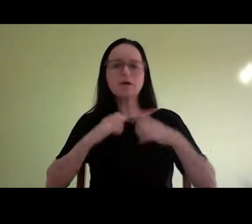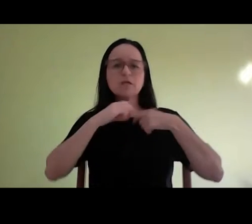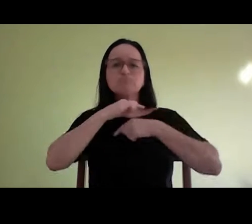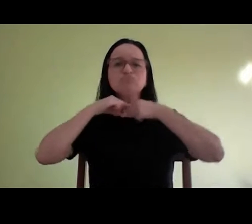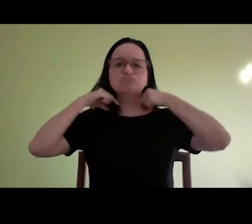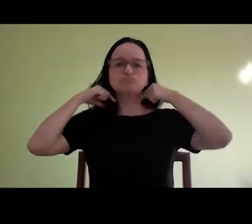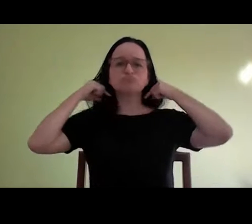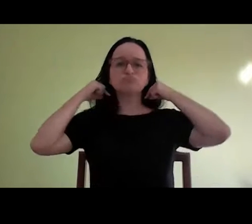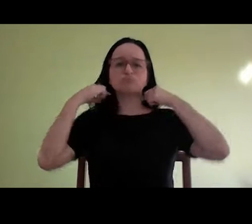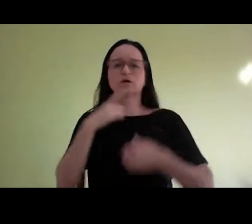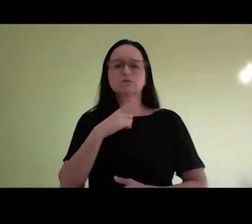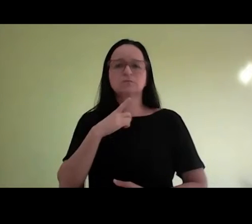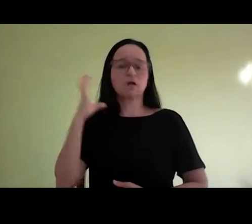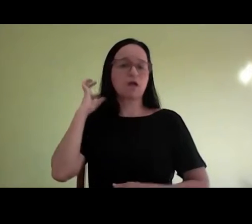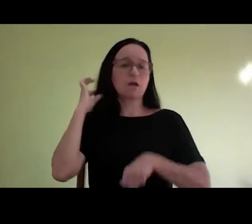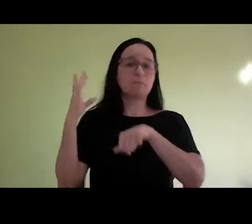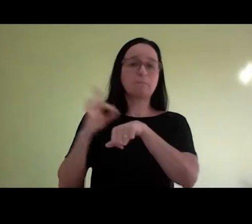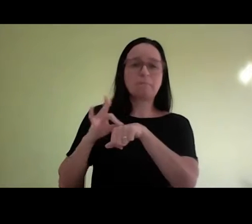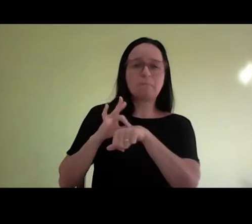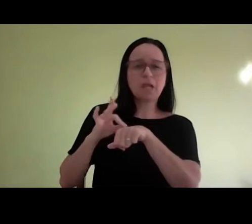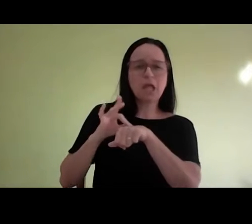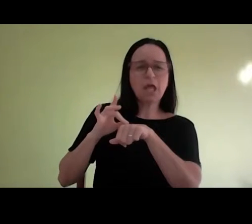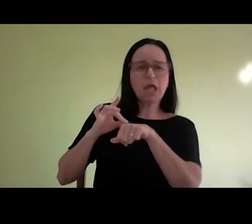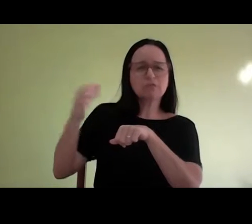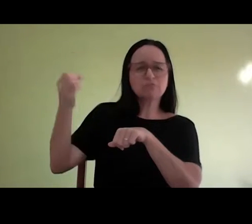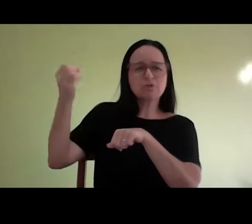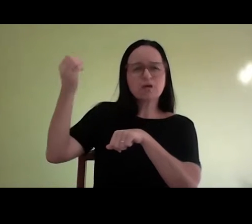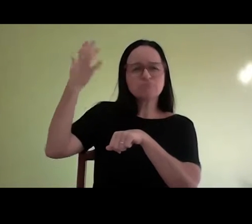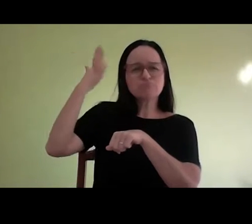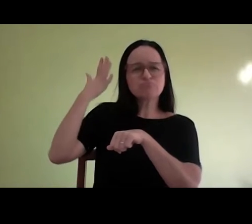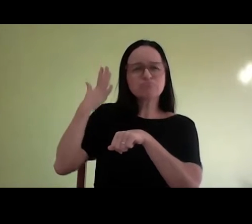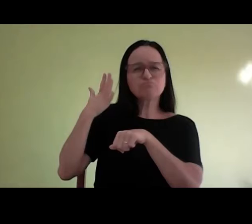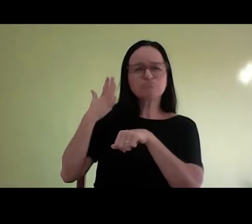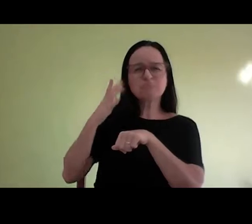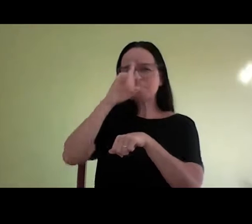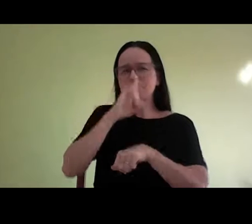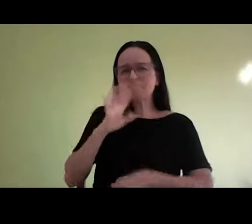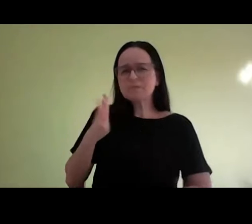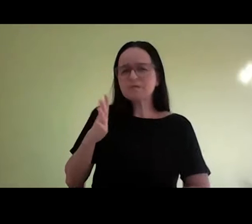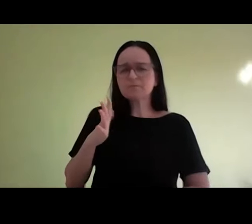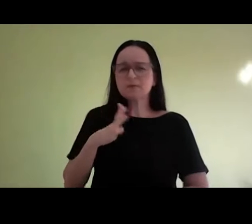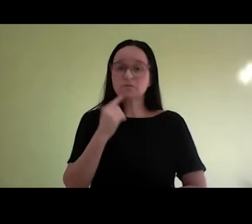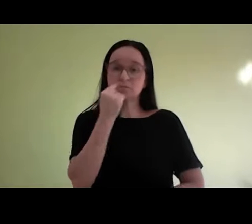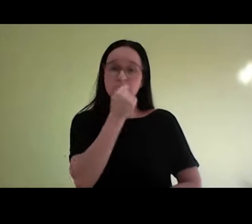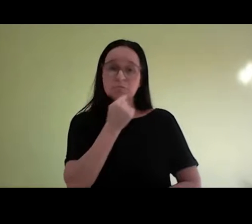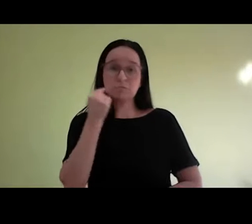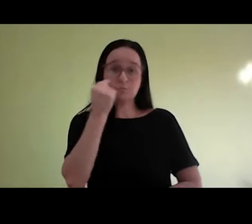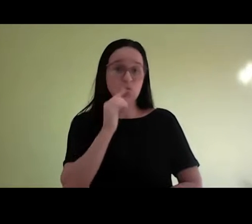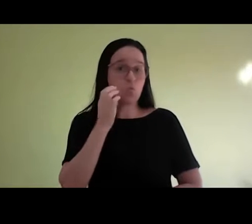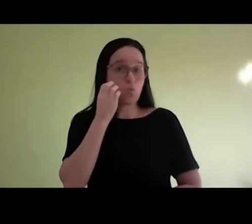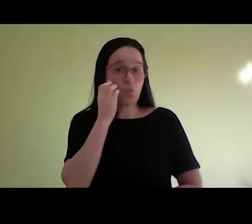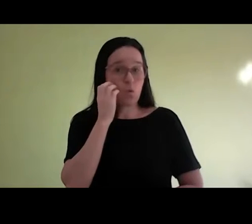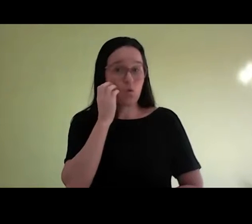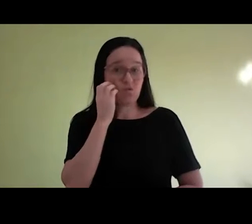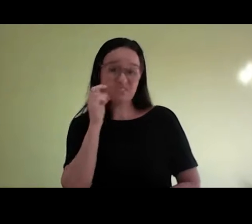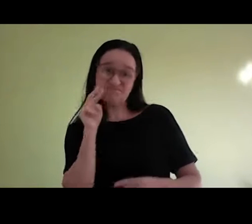cabelo é preto com algumas luzes caramelo. Estou usando um batom pink, acho que na câmera